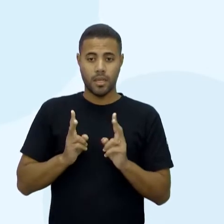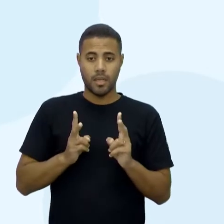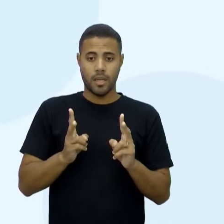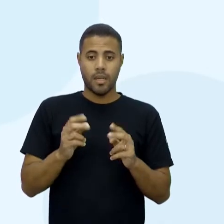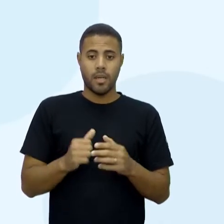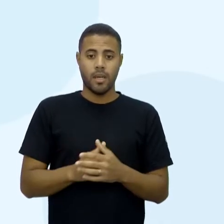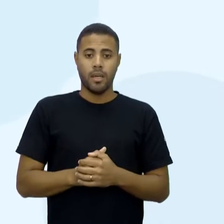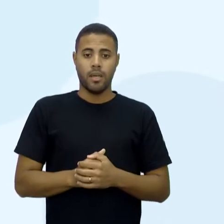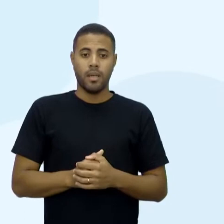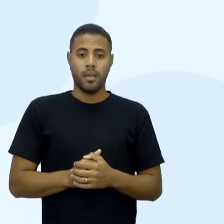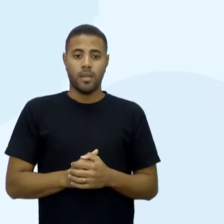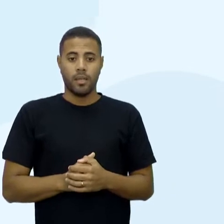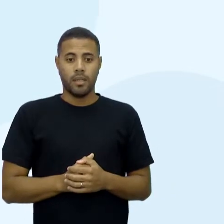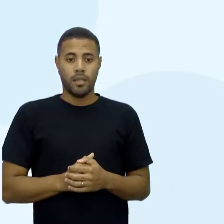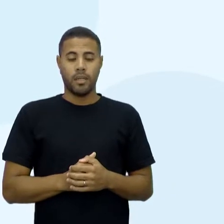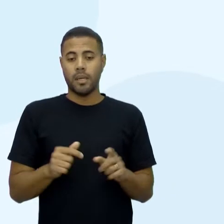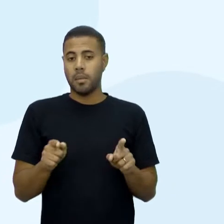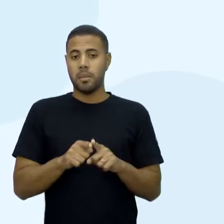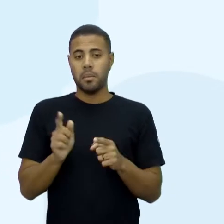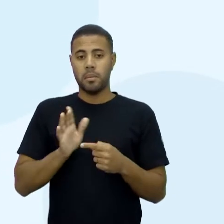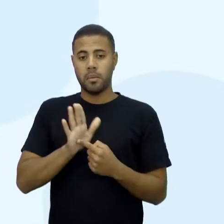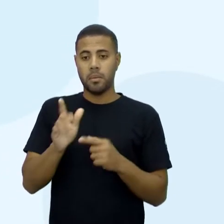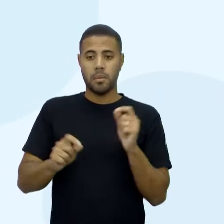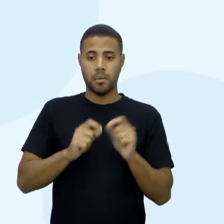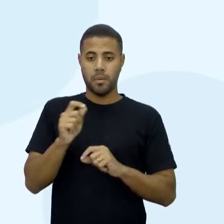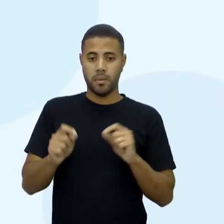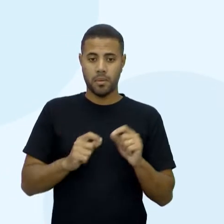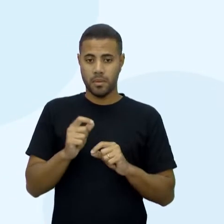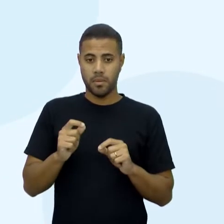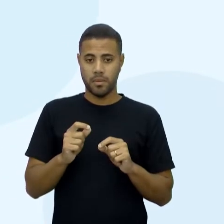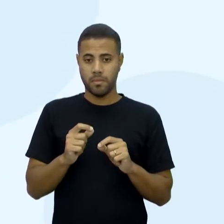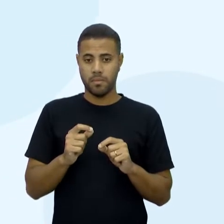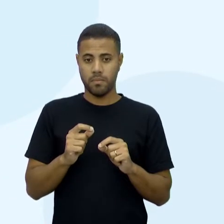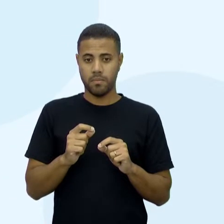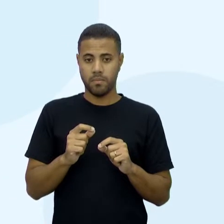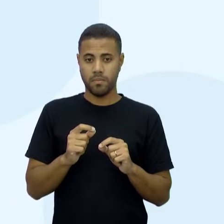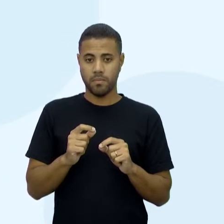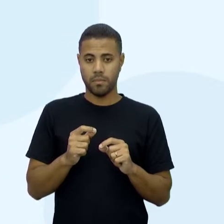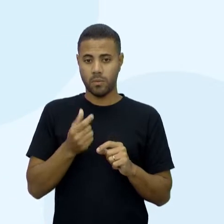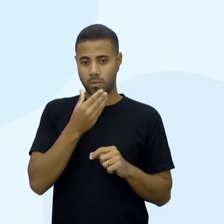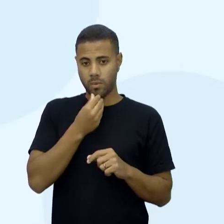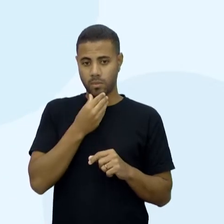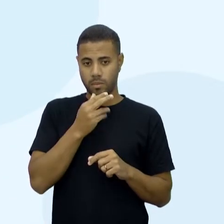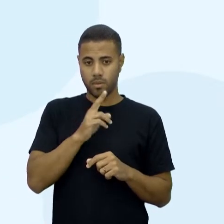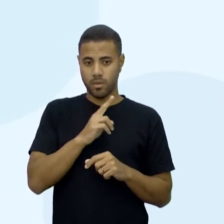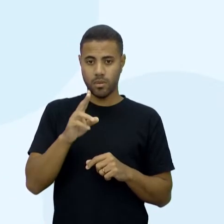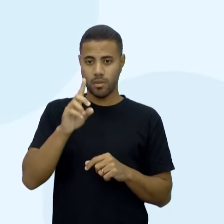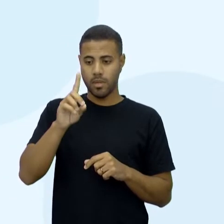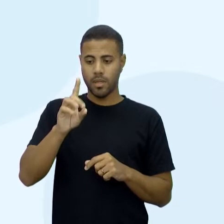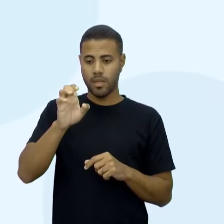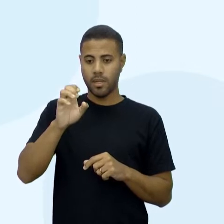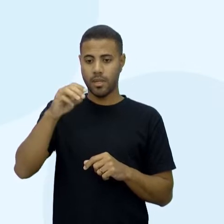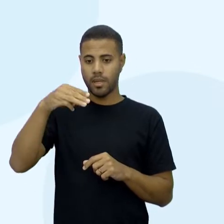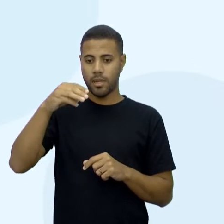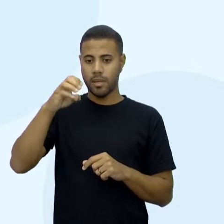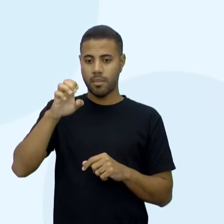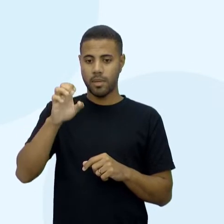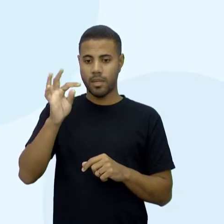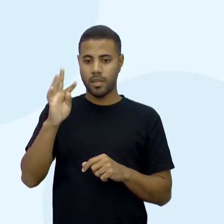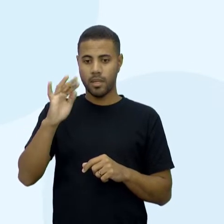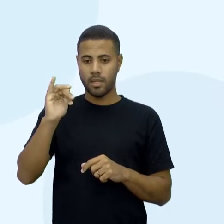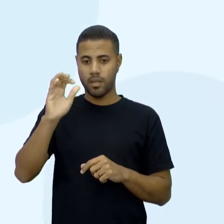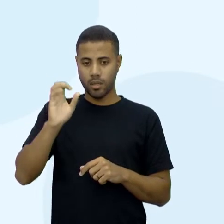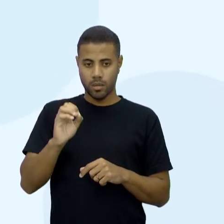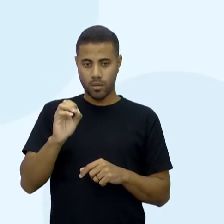Bem, a ideia da criação, se deu aí por um cara chamado Demétrio de Faleros, que era